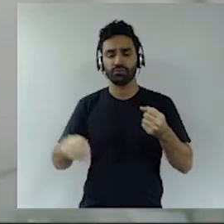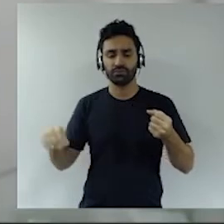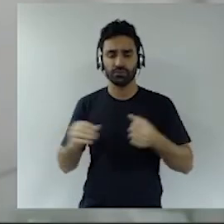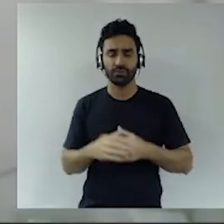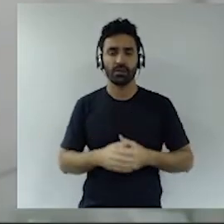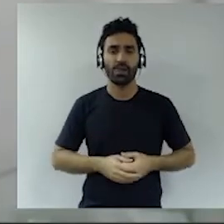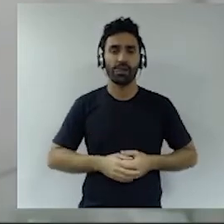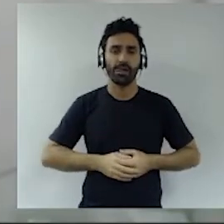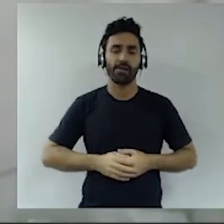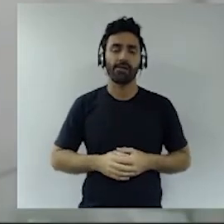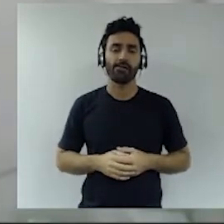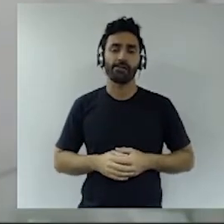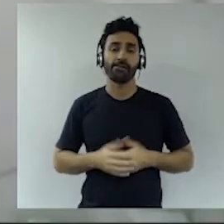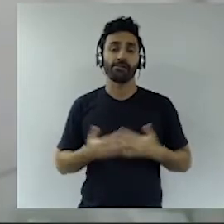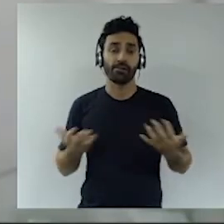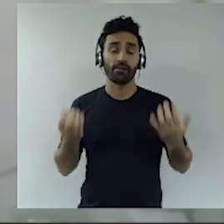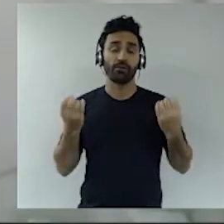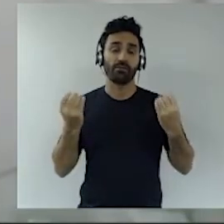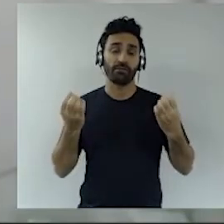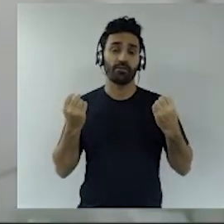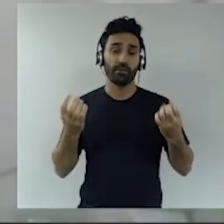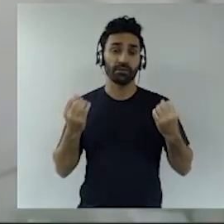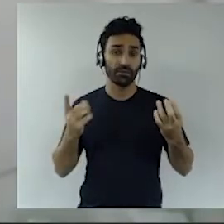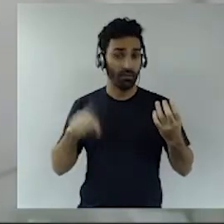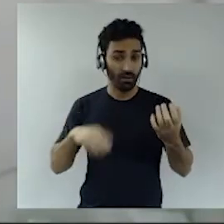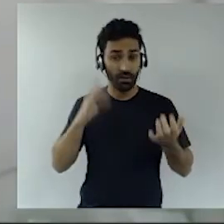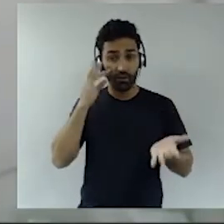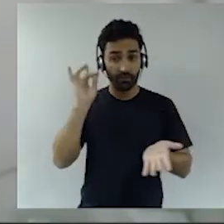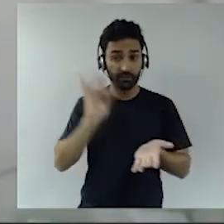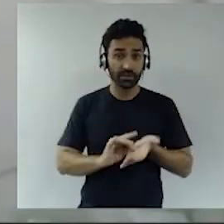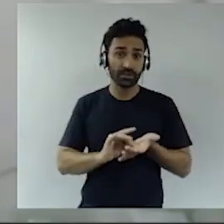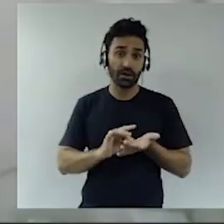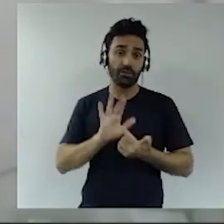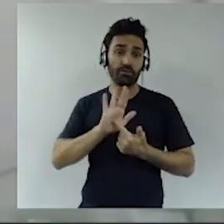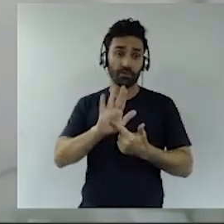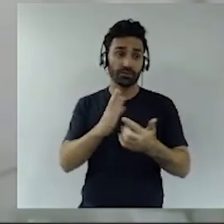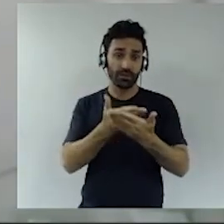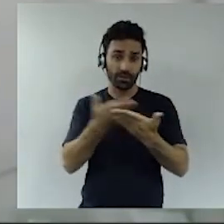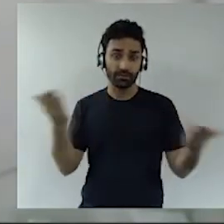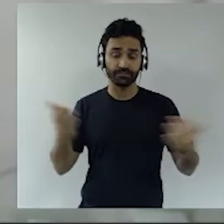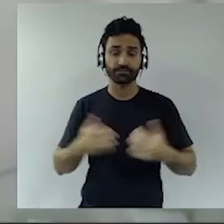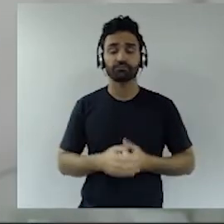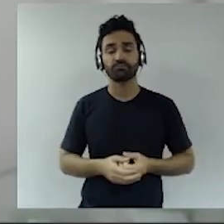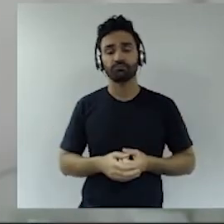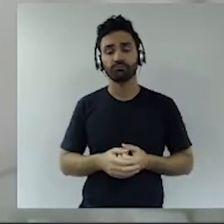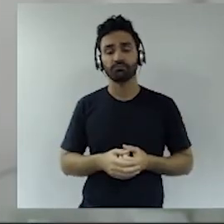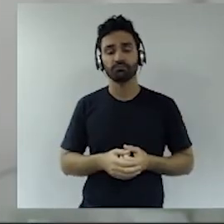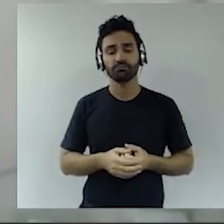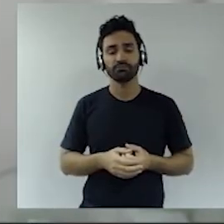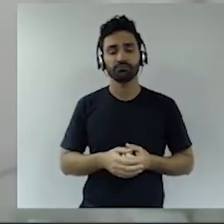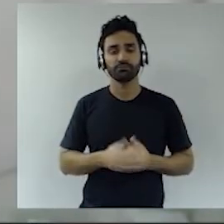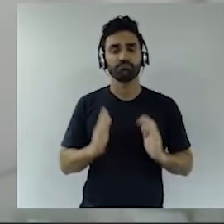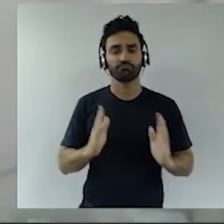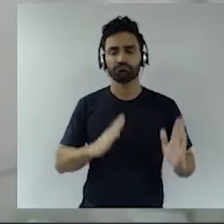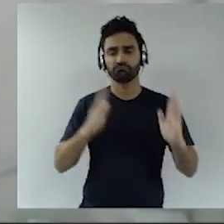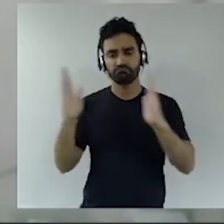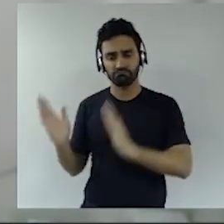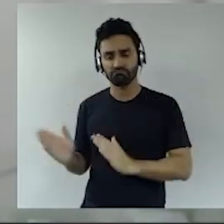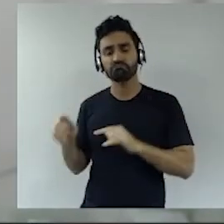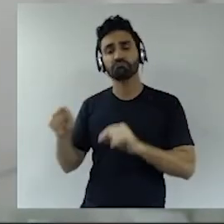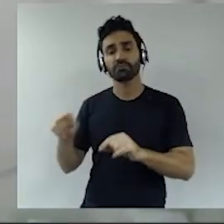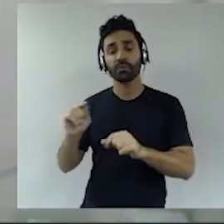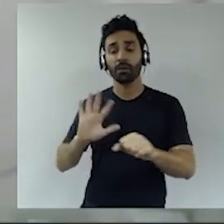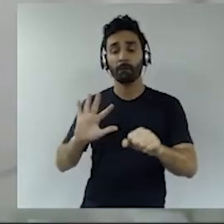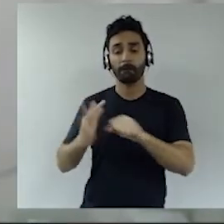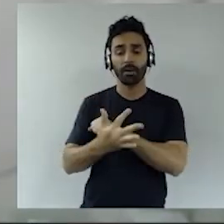Esses dados, evidentemente, são oficiais e eu os trago apenas para demonstrar. Por outro lado, a pandemia marcou